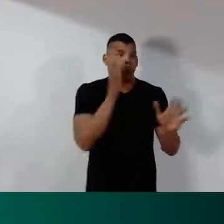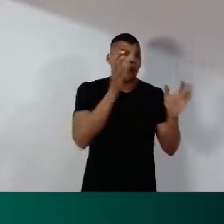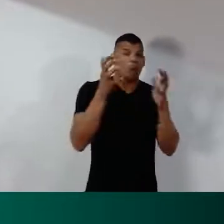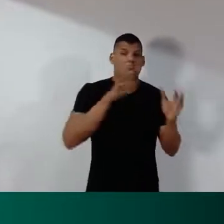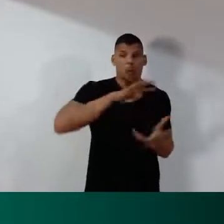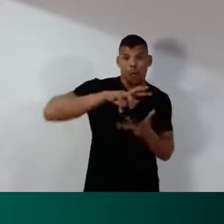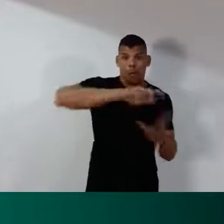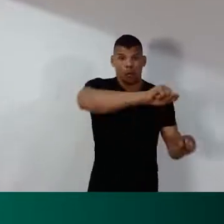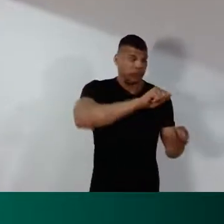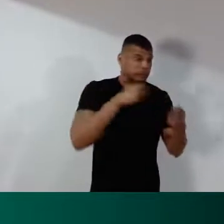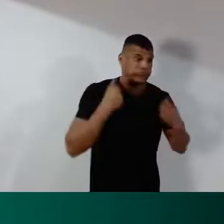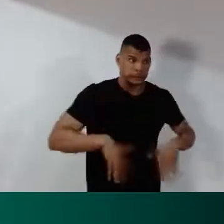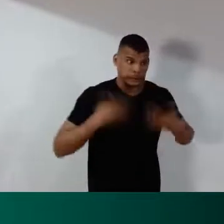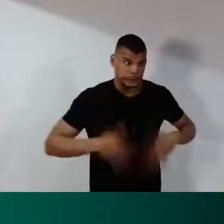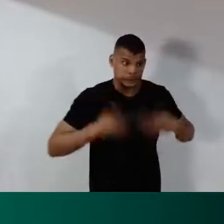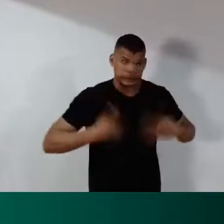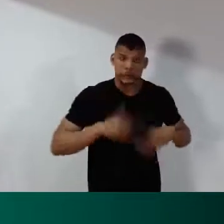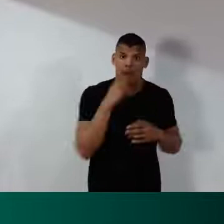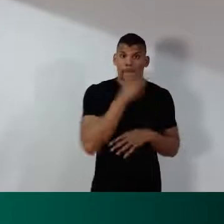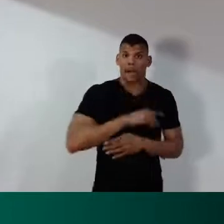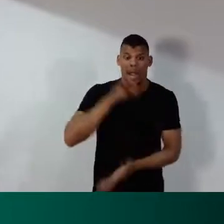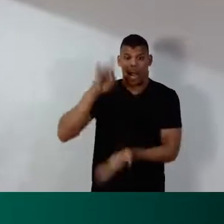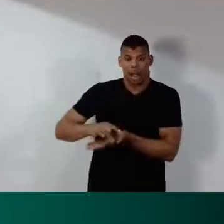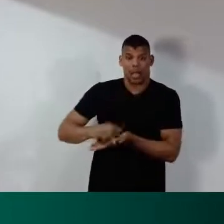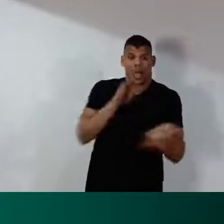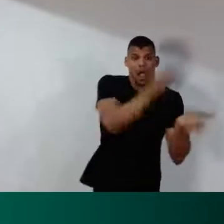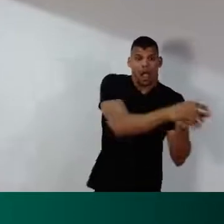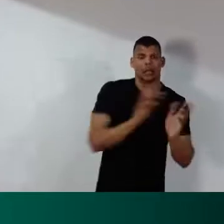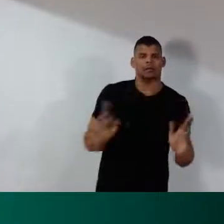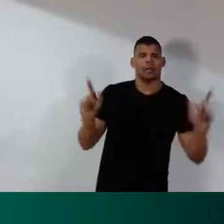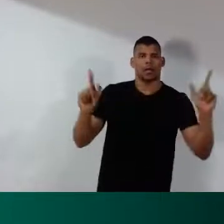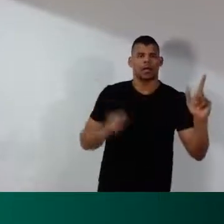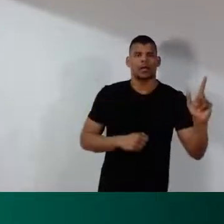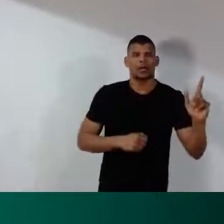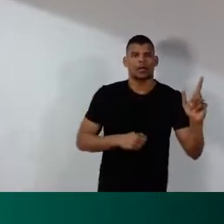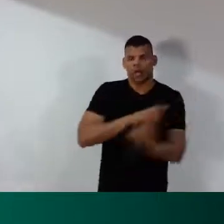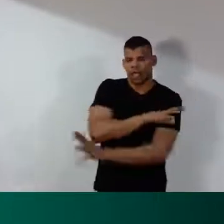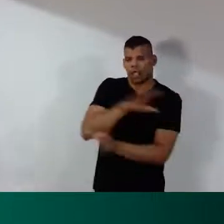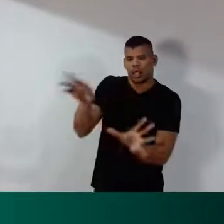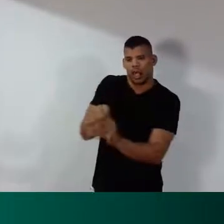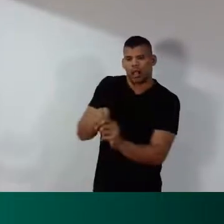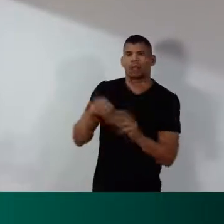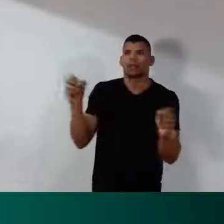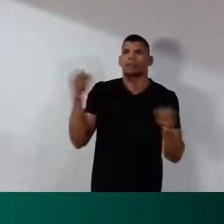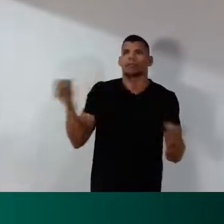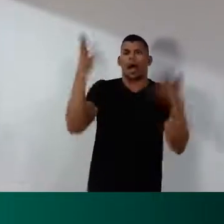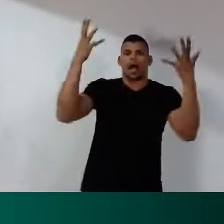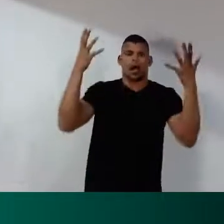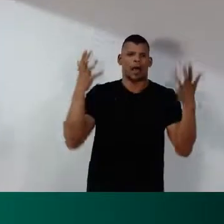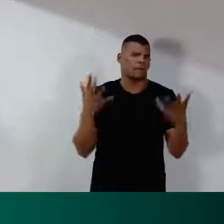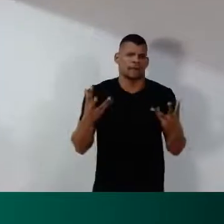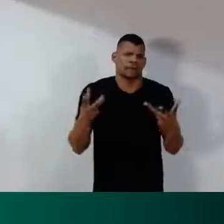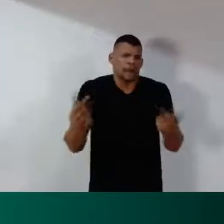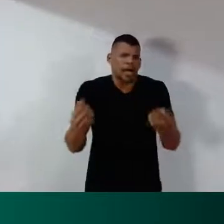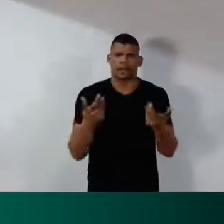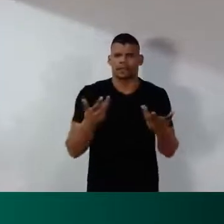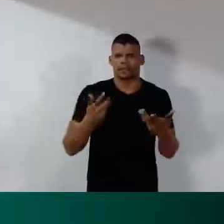Fogo E aí parece que é uma duas realidades parece entrou aqui ao mundo mágico da